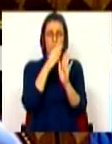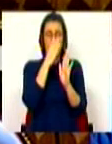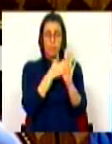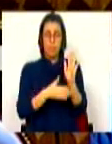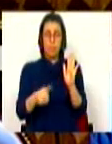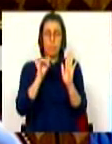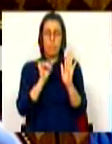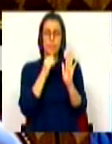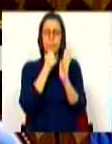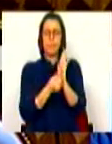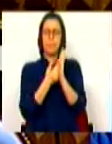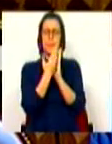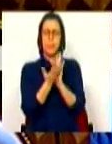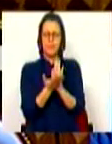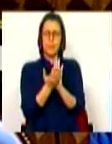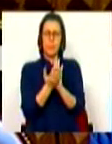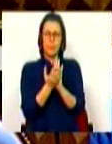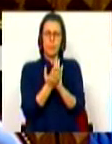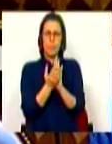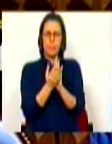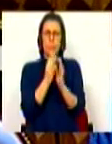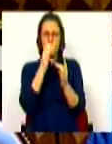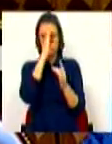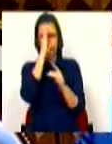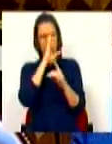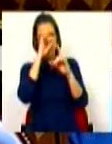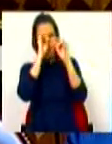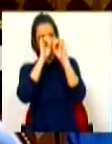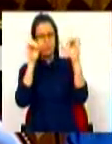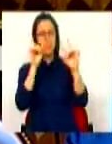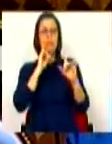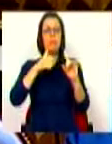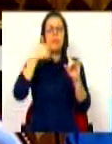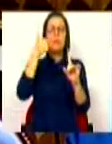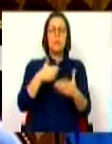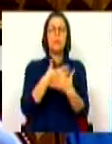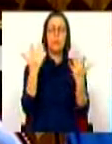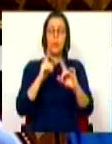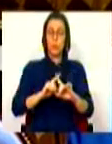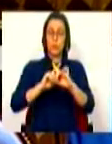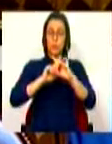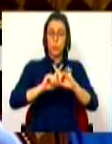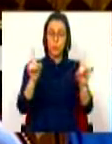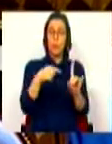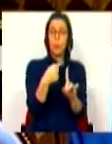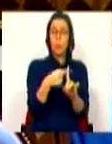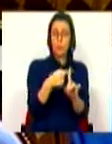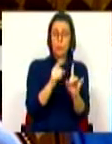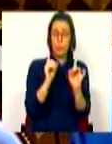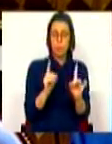implementação de medidas que têm como pano de fundo, como não poderia deixar de ser, a diferenciação positiva